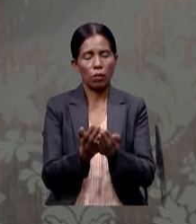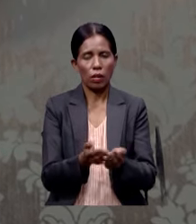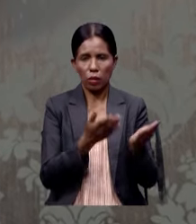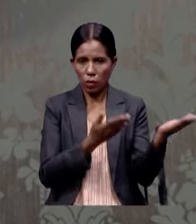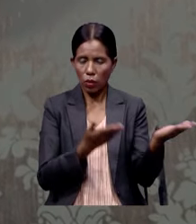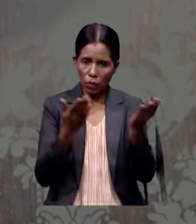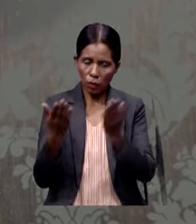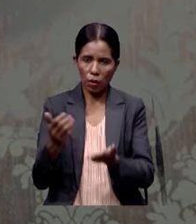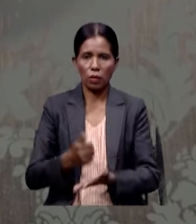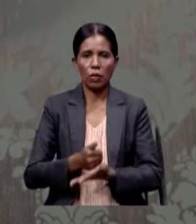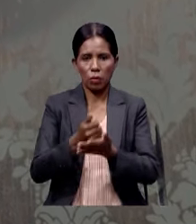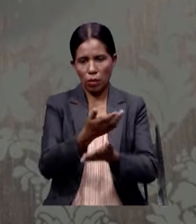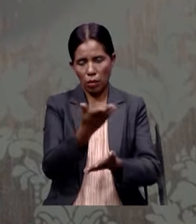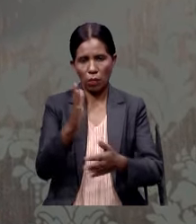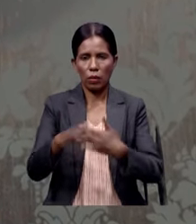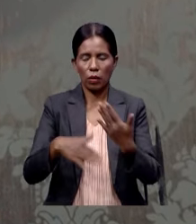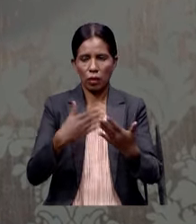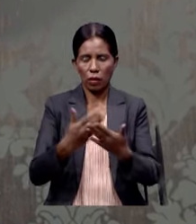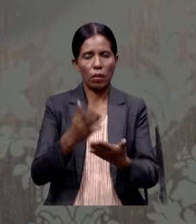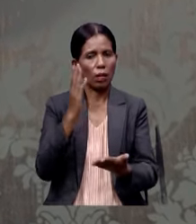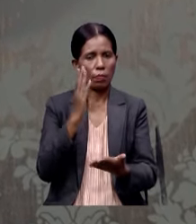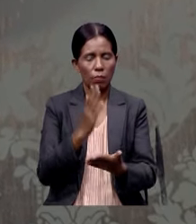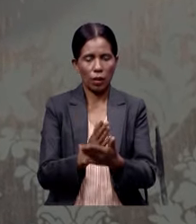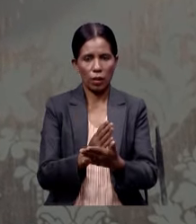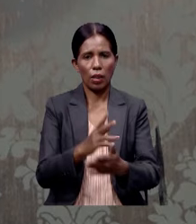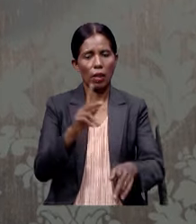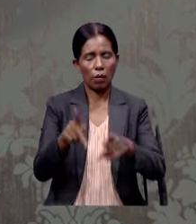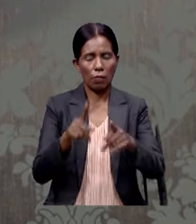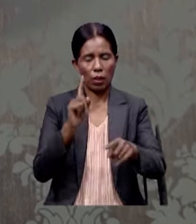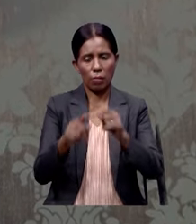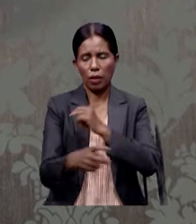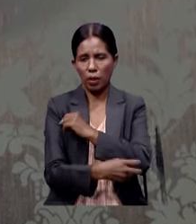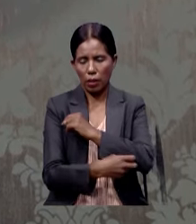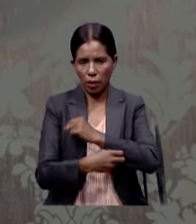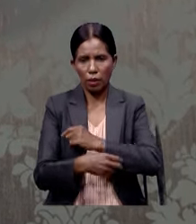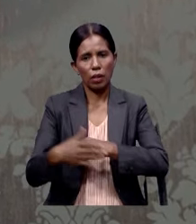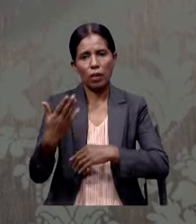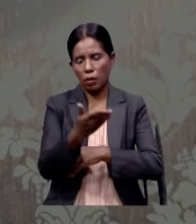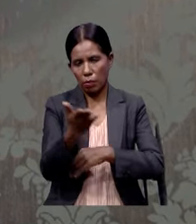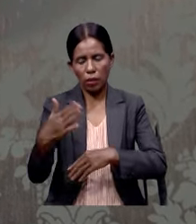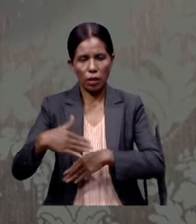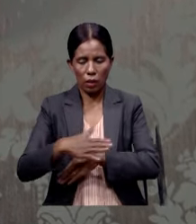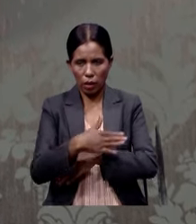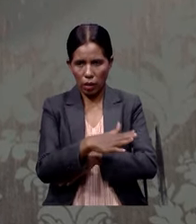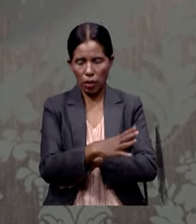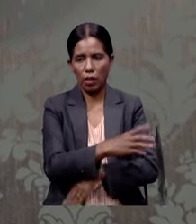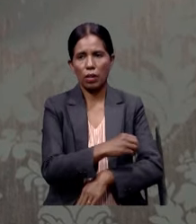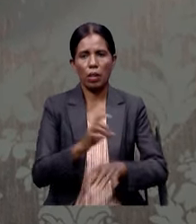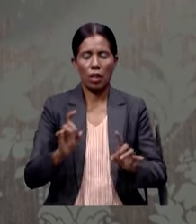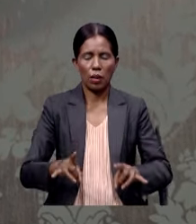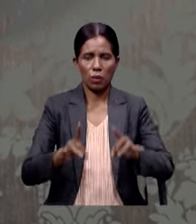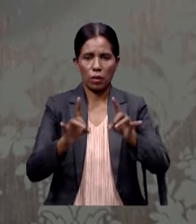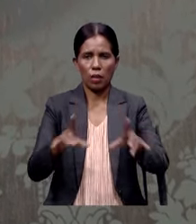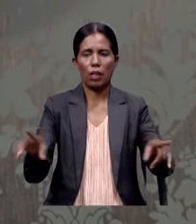tubele a ajuda e tabotira a combate a pesca ilegal nebe maknao que lhe tabotira a ricosoin Austrália